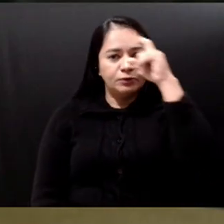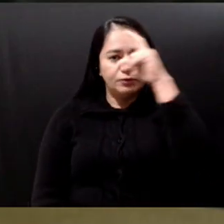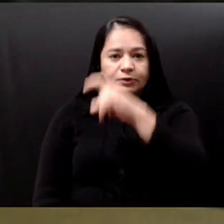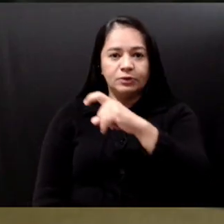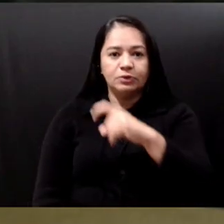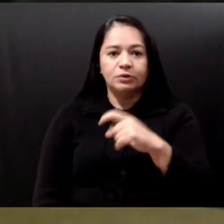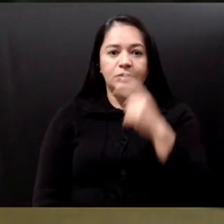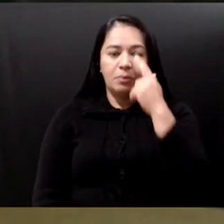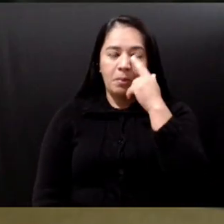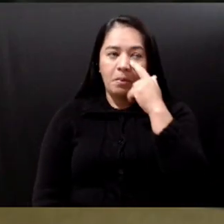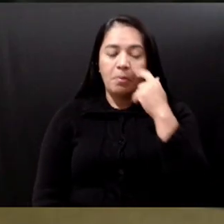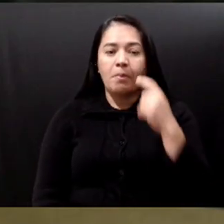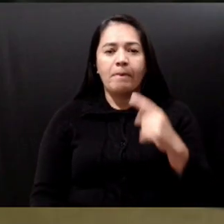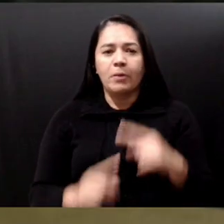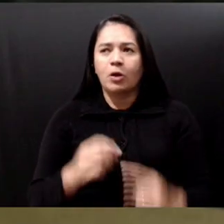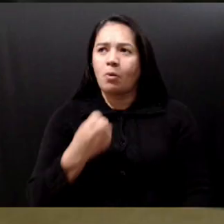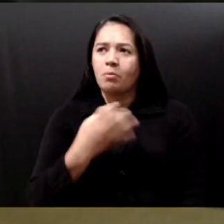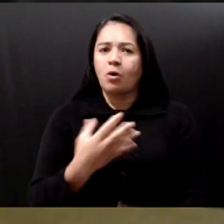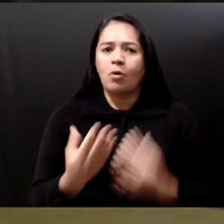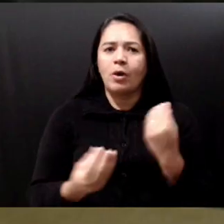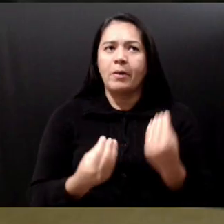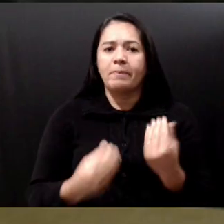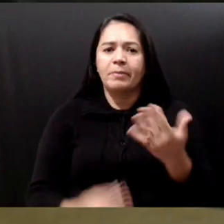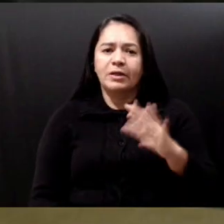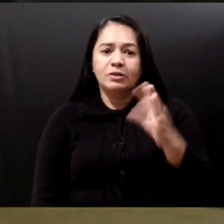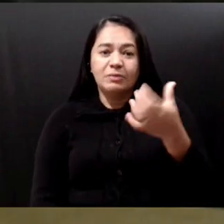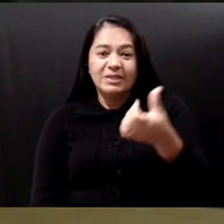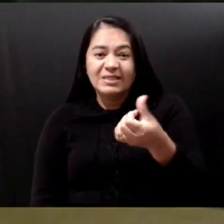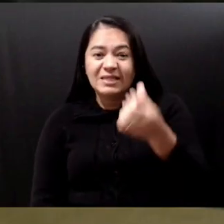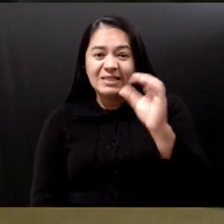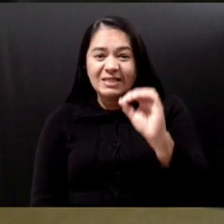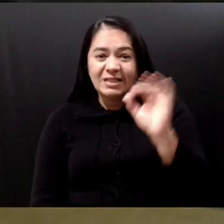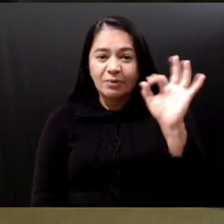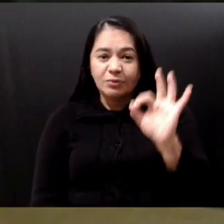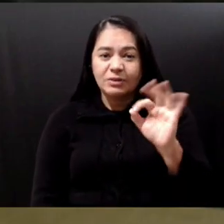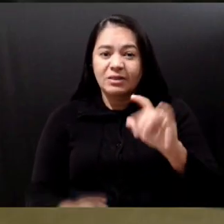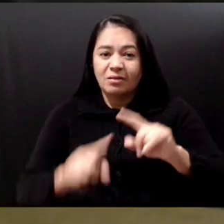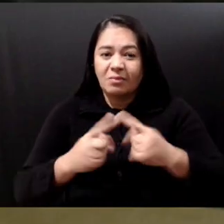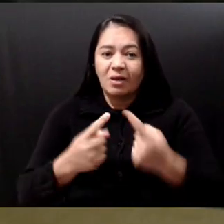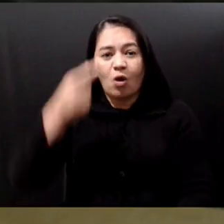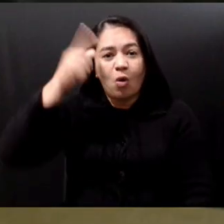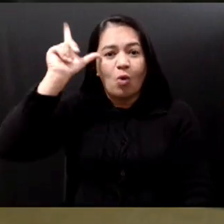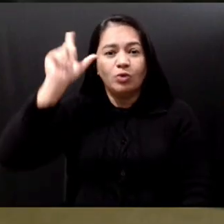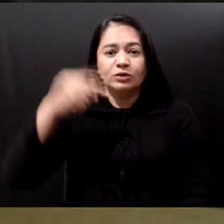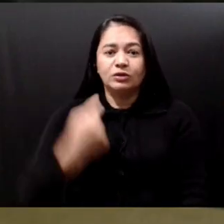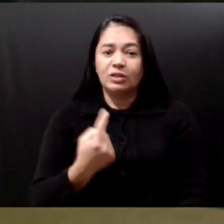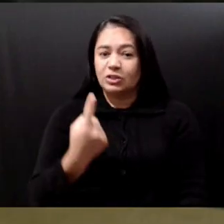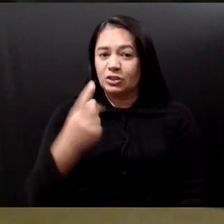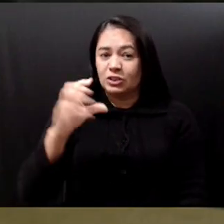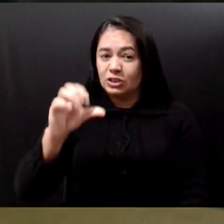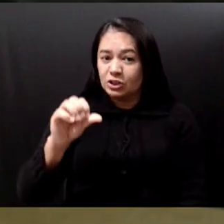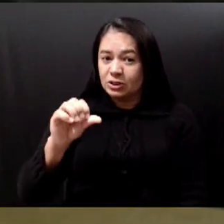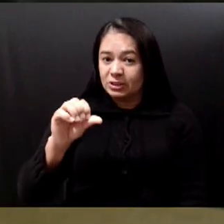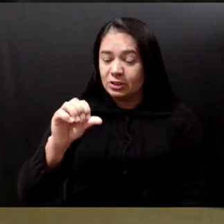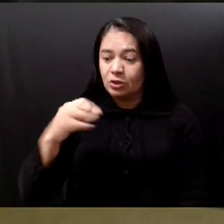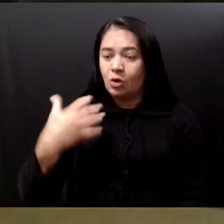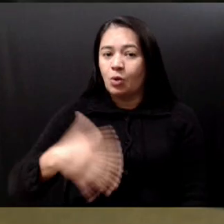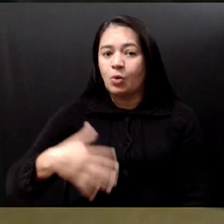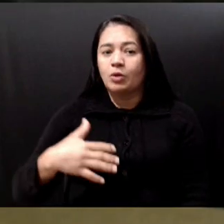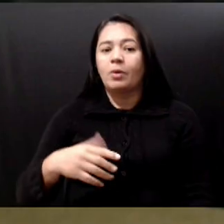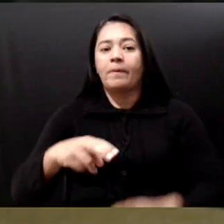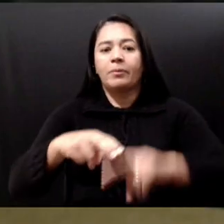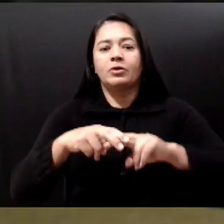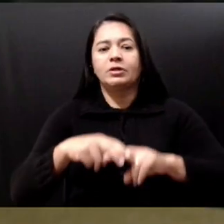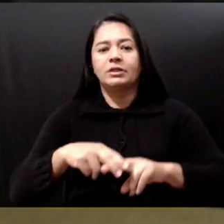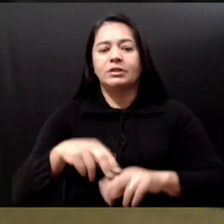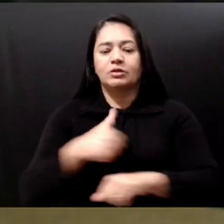em 60%. Pensa, ontem chegou a 19%. Então, em situações como essa, os especialistas recomendam evitar atividades físicas